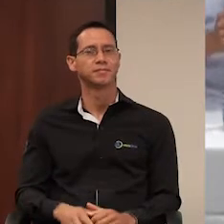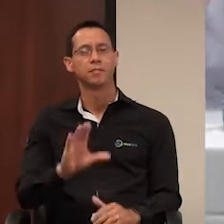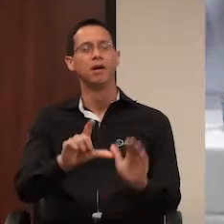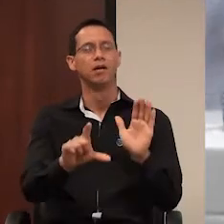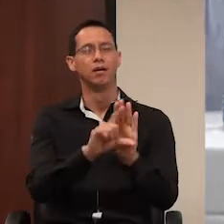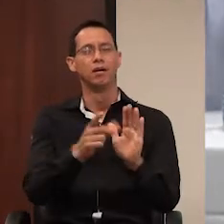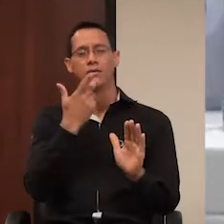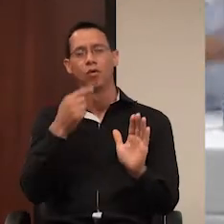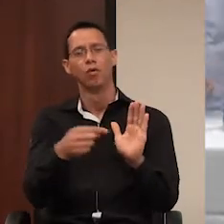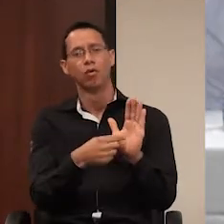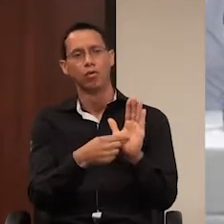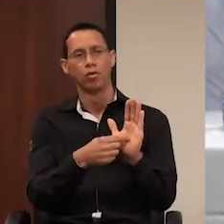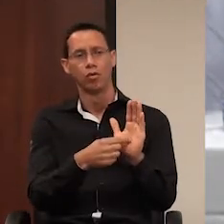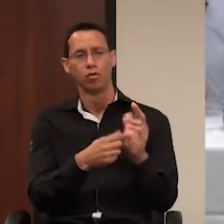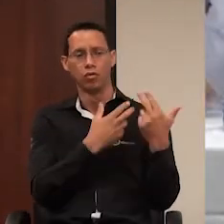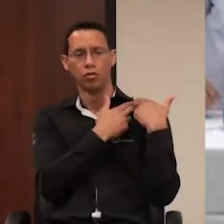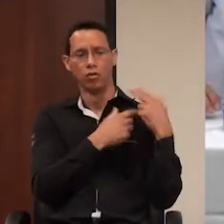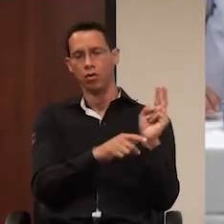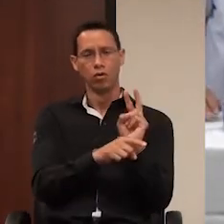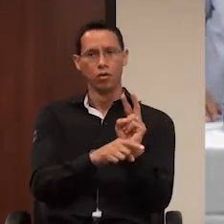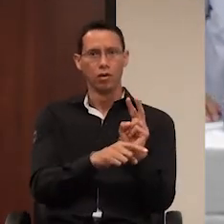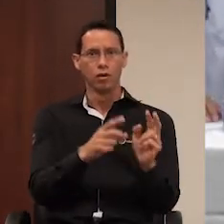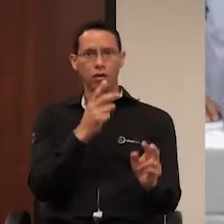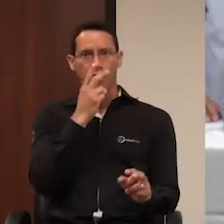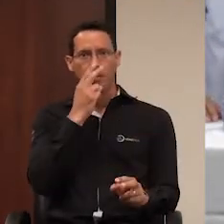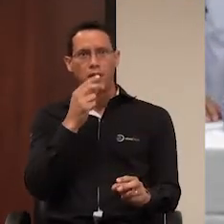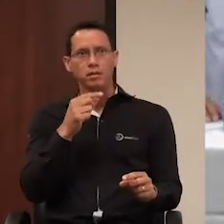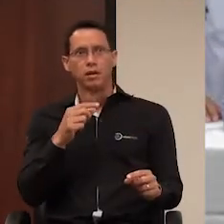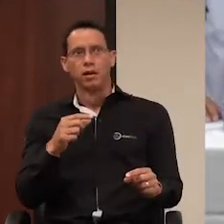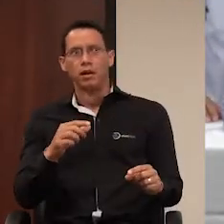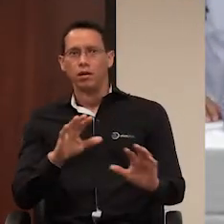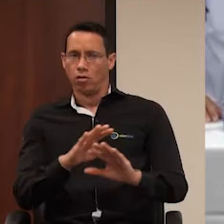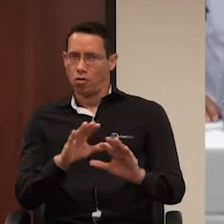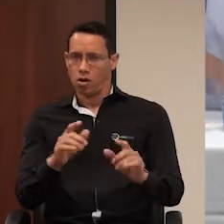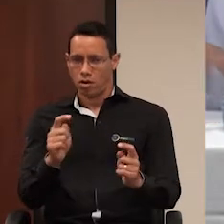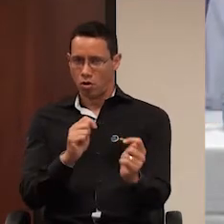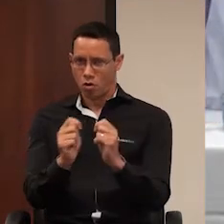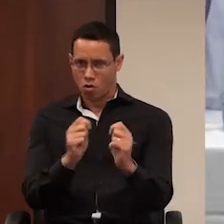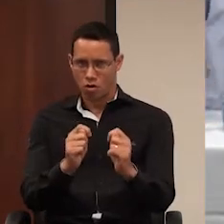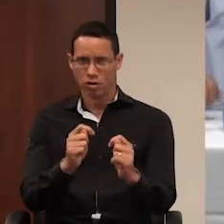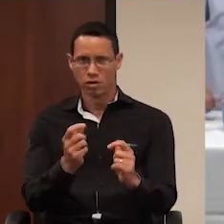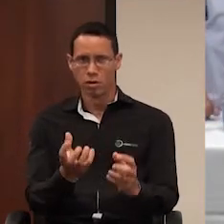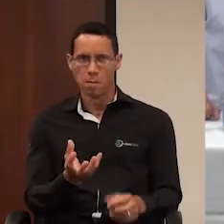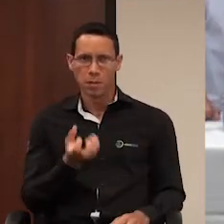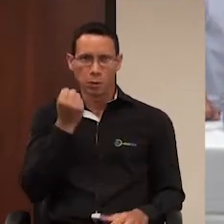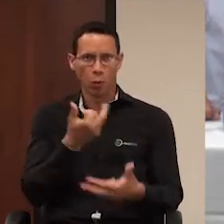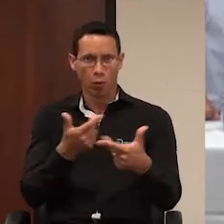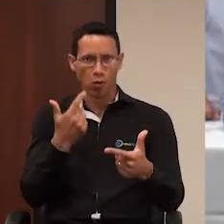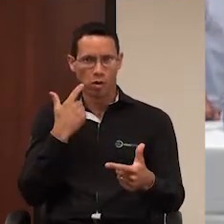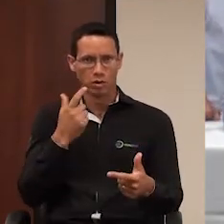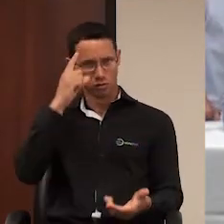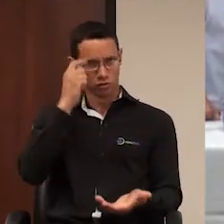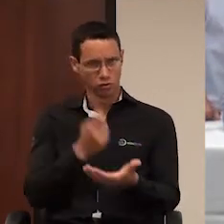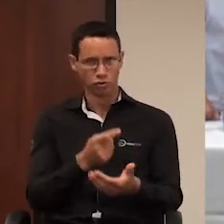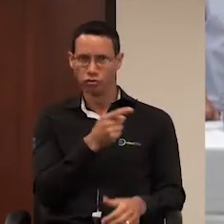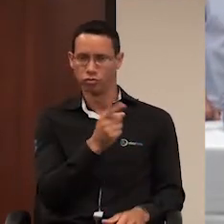diz que essa curatela está limitada aos aspectos negociais e patrimoniais. Não afeta